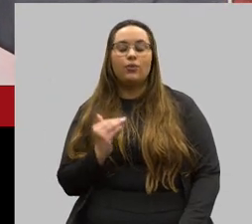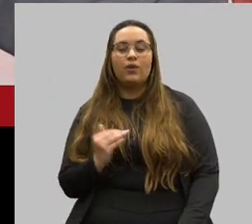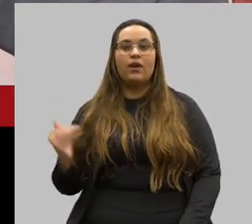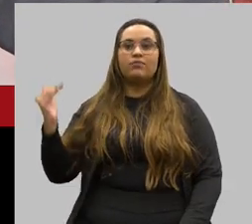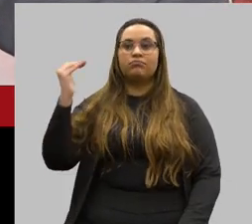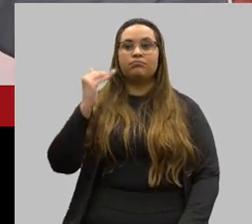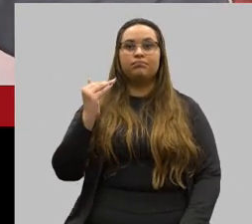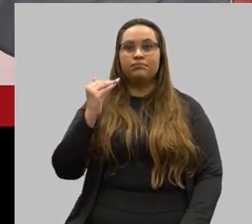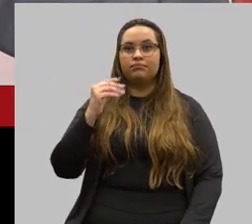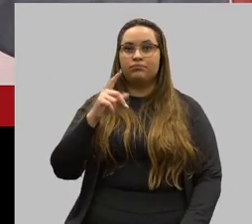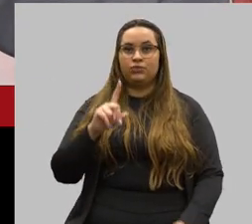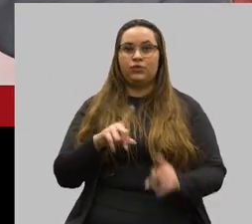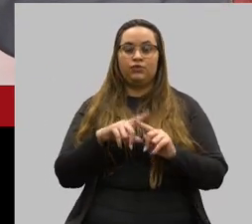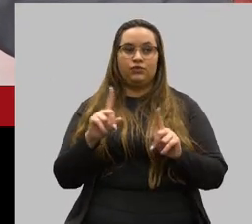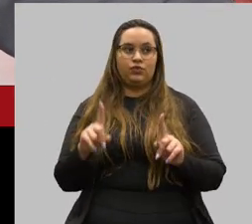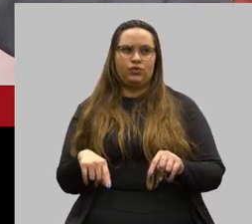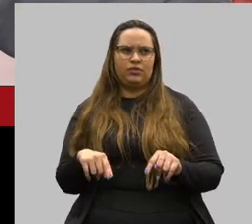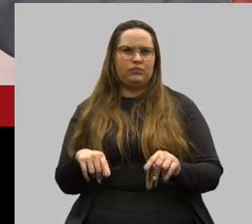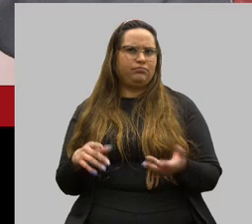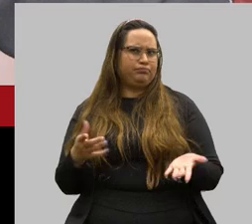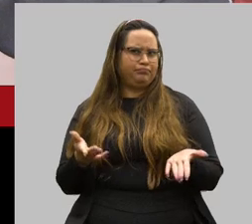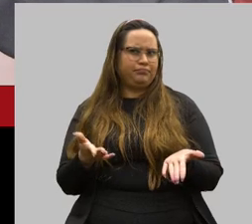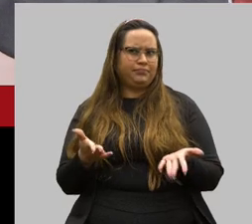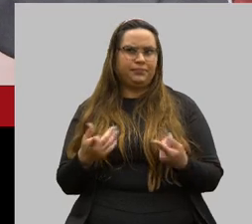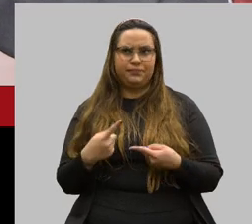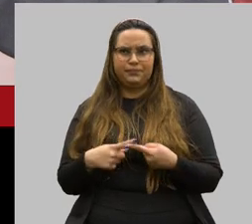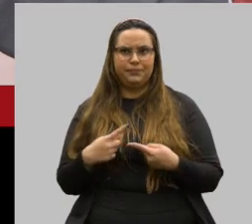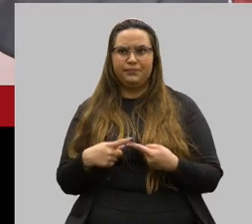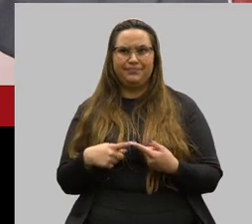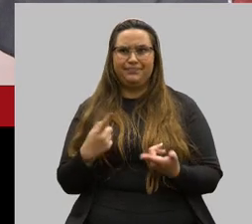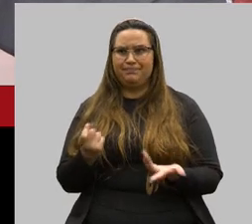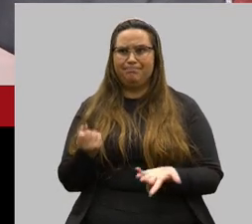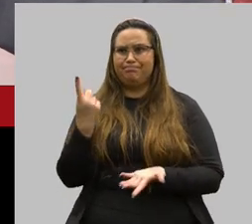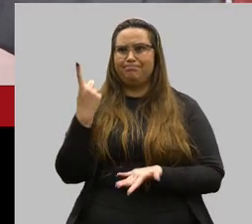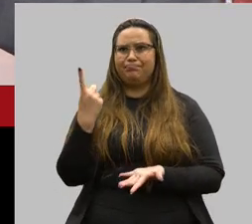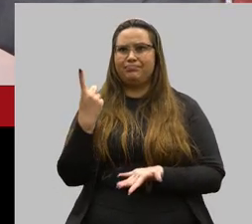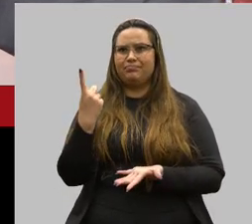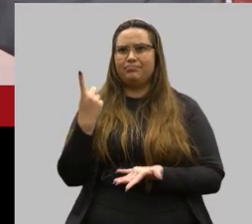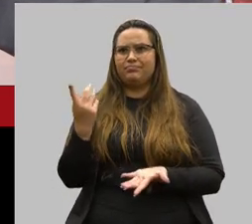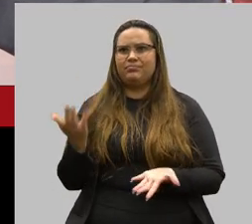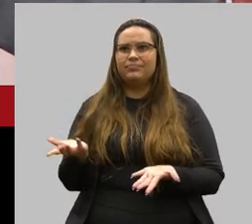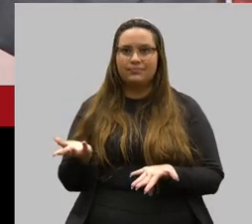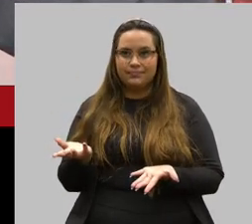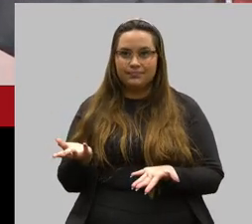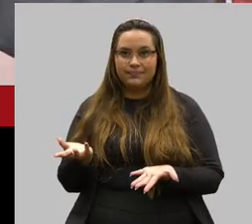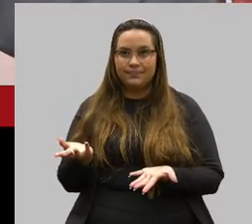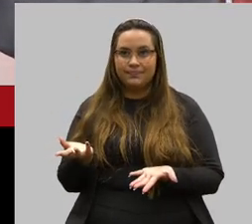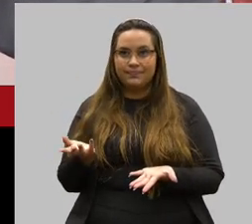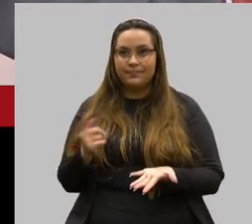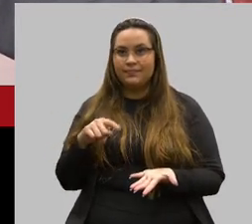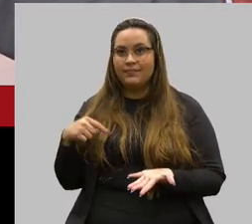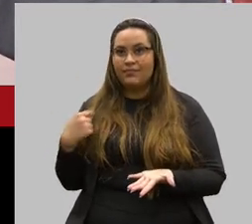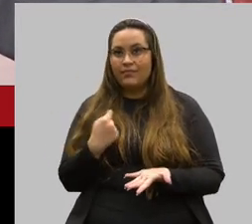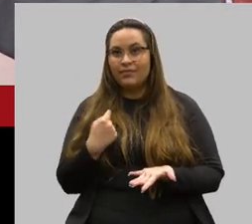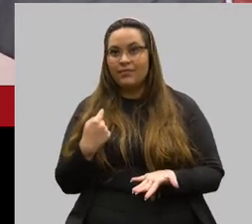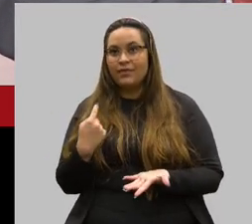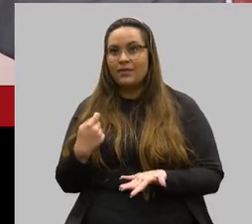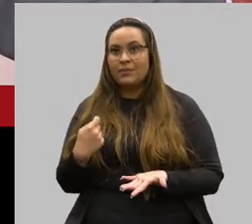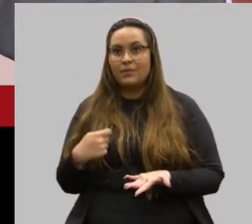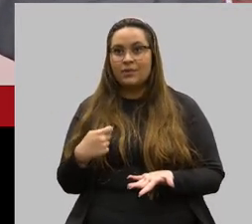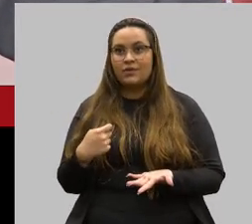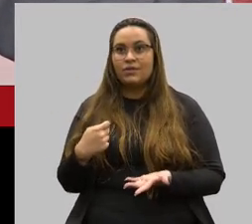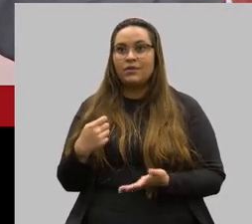que é uma aberração do ponto de vista da gestão pública né Eh tivemos que cobrar aqui de forma mais